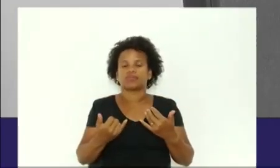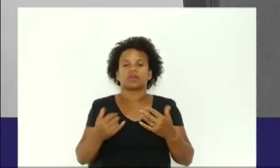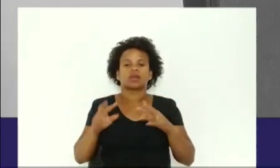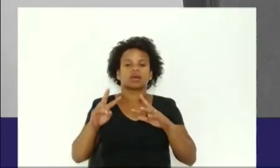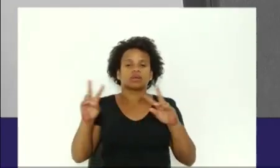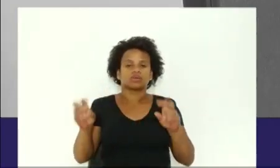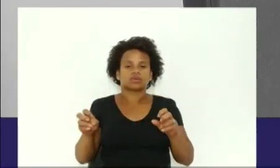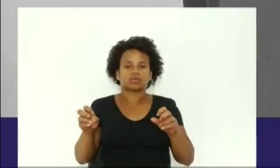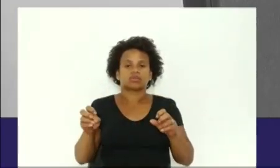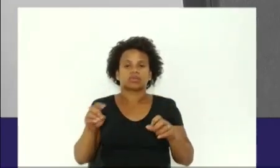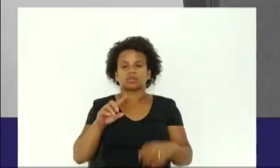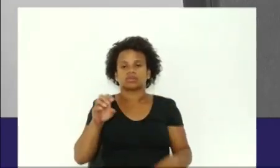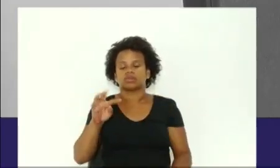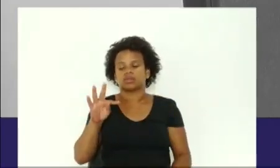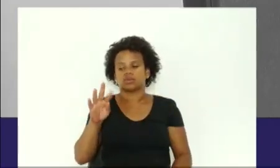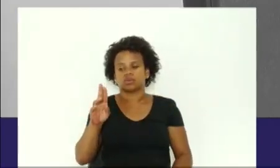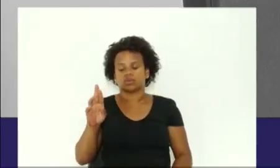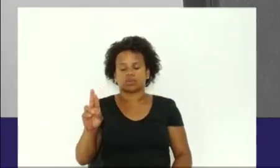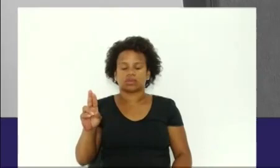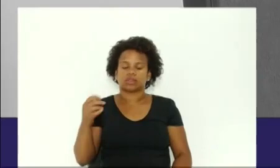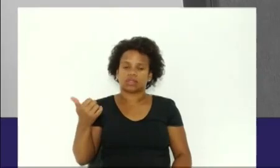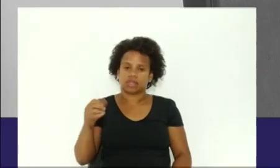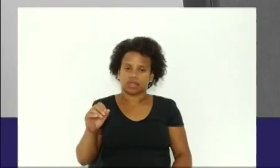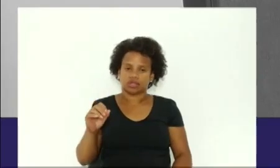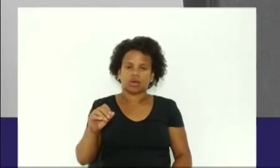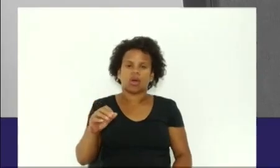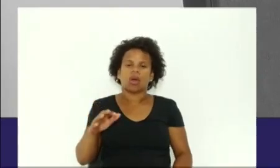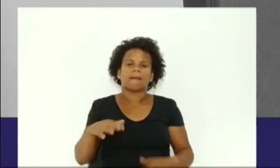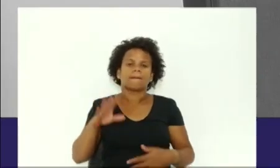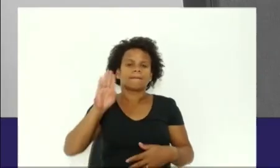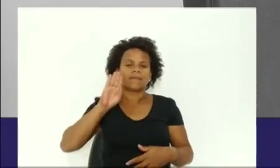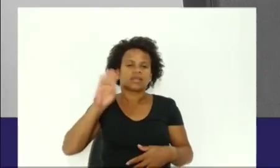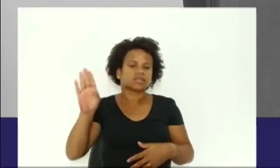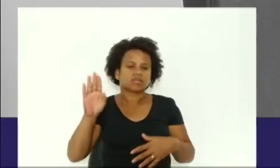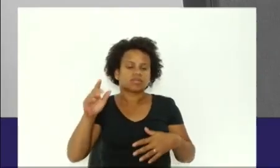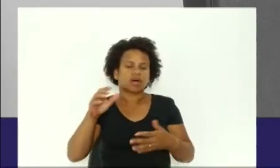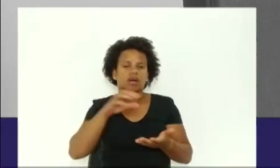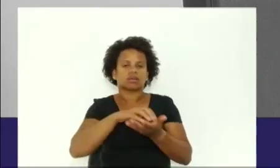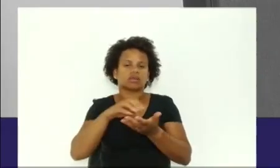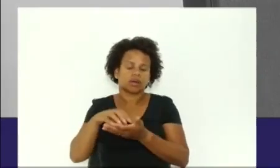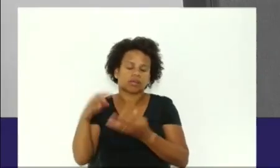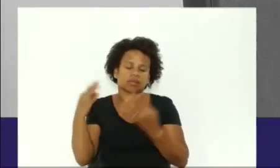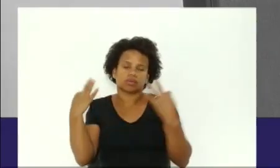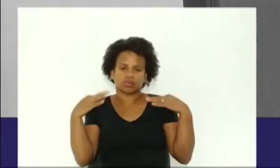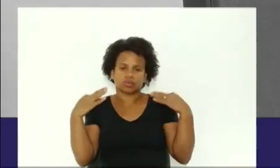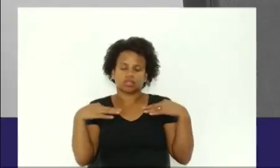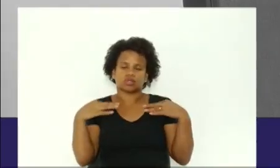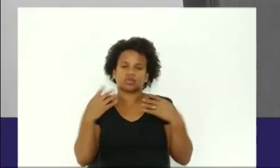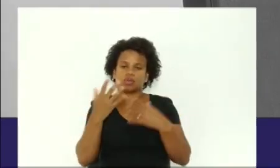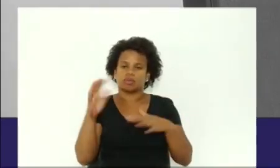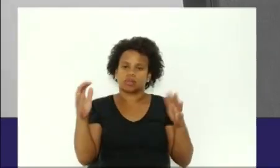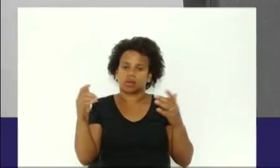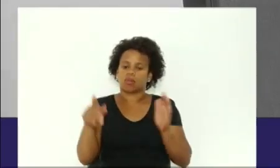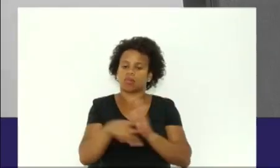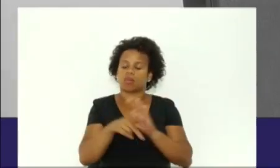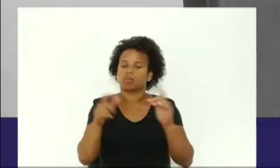10. Quais são os principais equipamentos turísticos e ambientais presentes no local? Qual é a avaliação